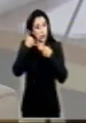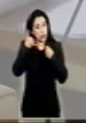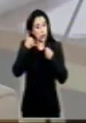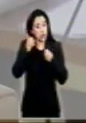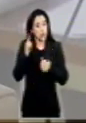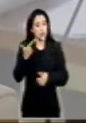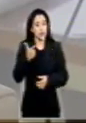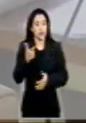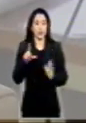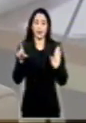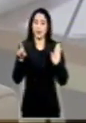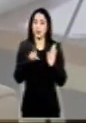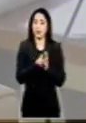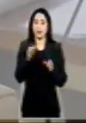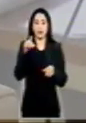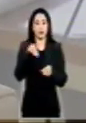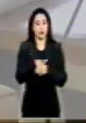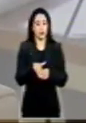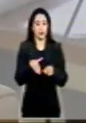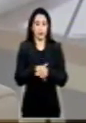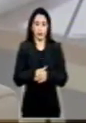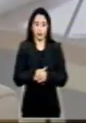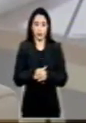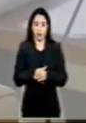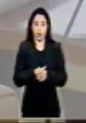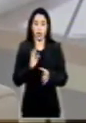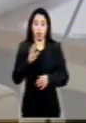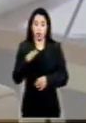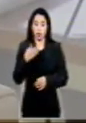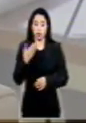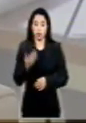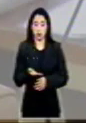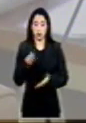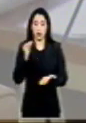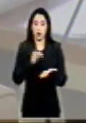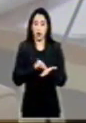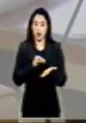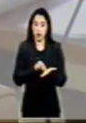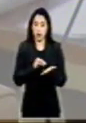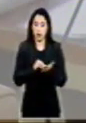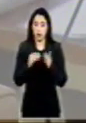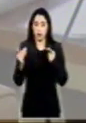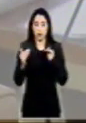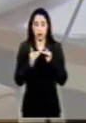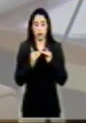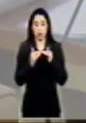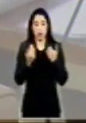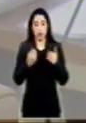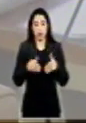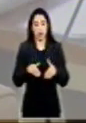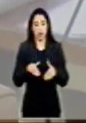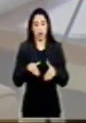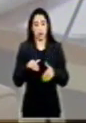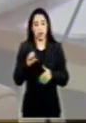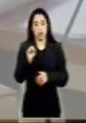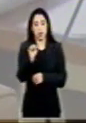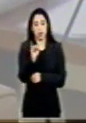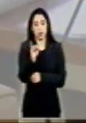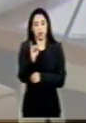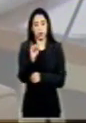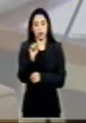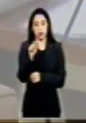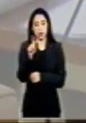não admitem renovação, retificação, ilicitude que alcança quebra de sigilo que lhe é